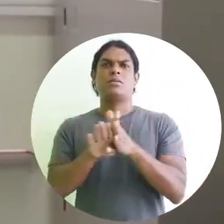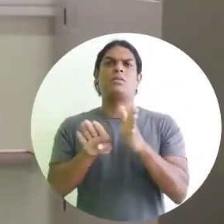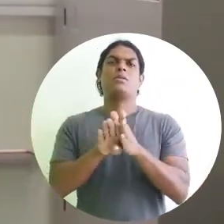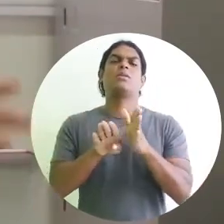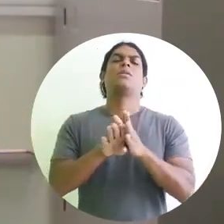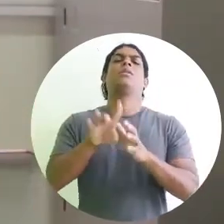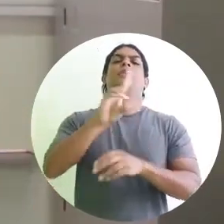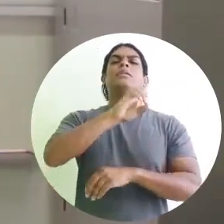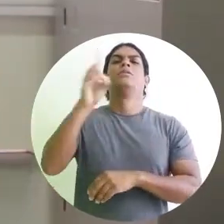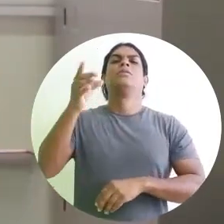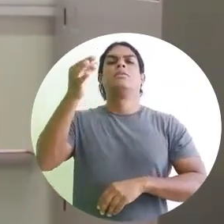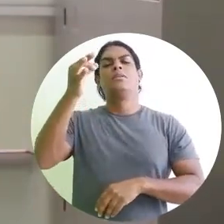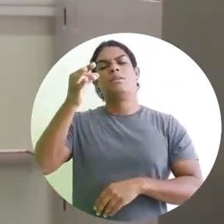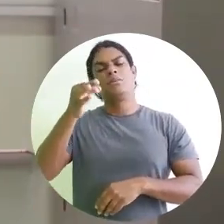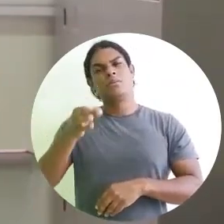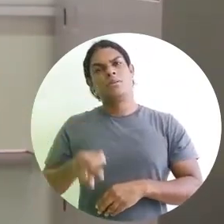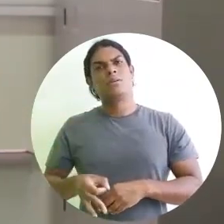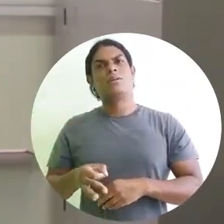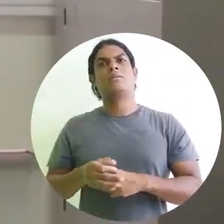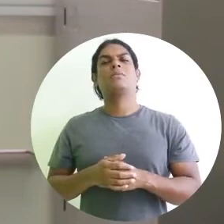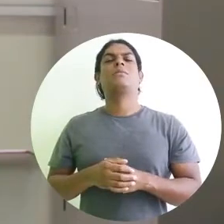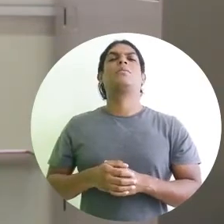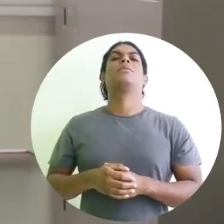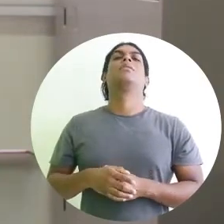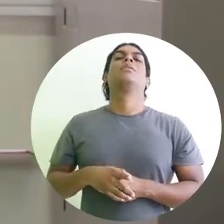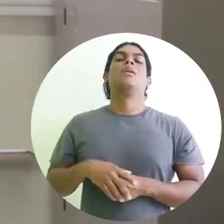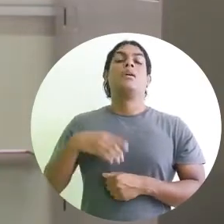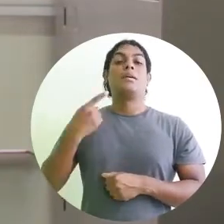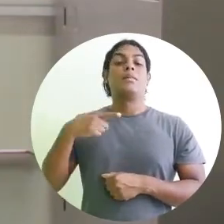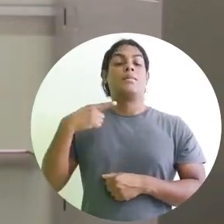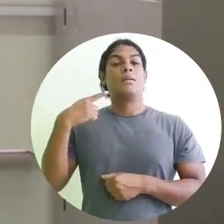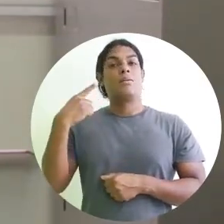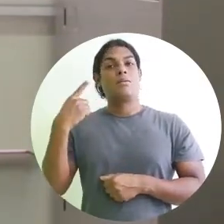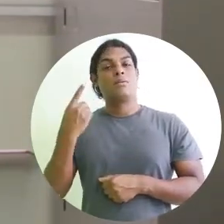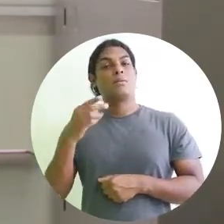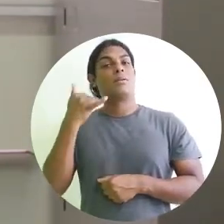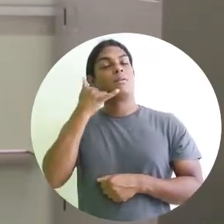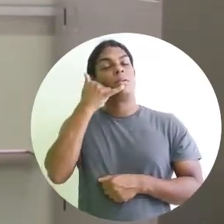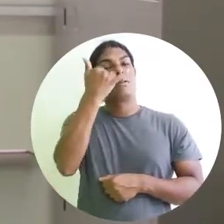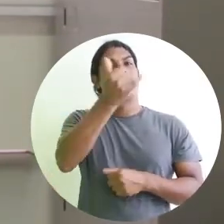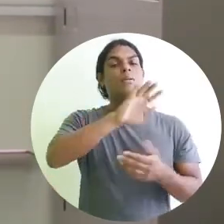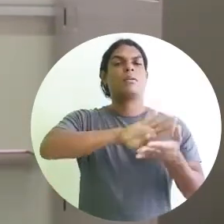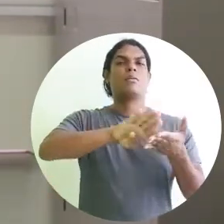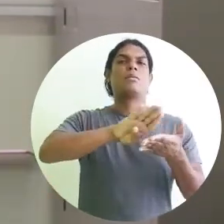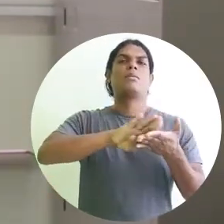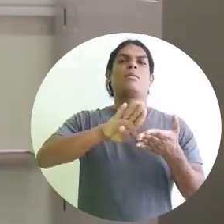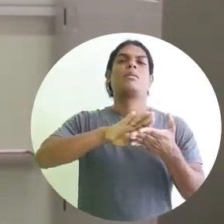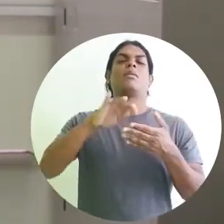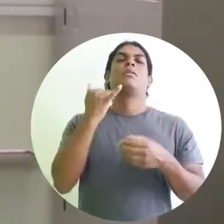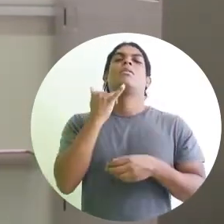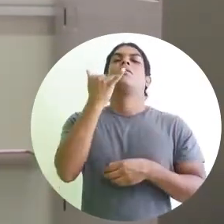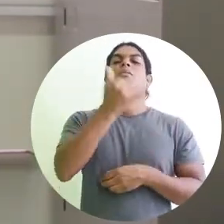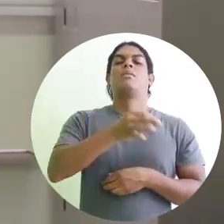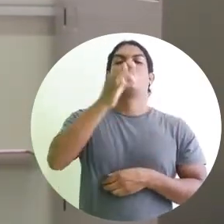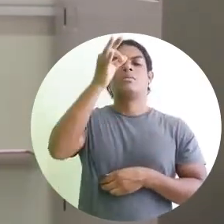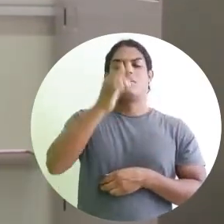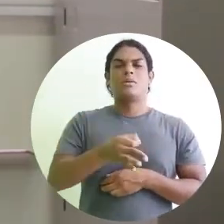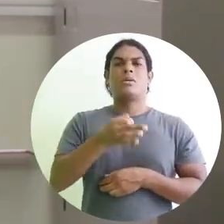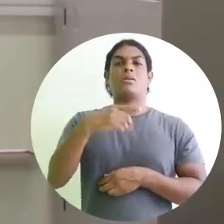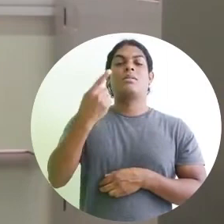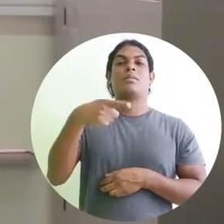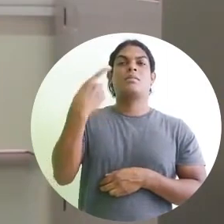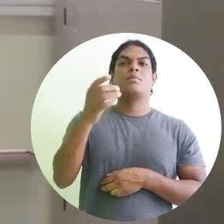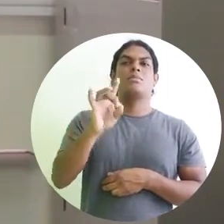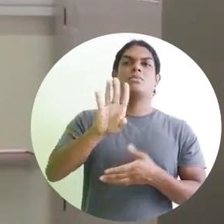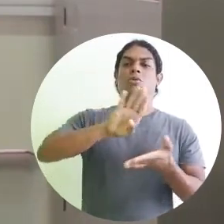prazo, nas condições estabelecidas, aí ele vai contactar o banco, informar que está tudo ok para que o